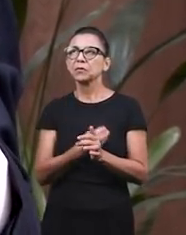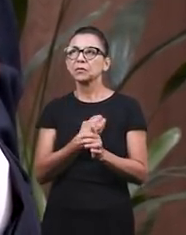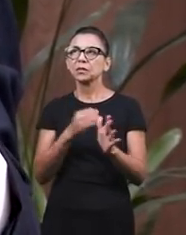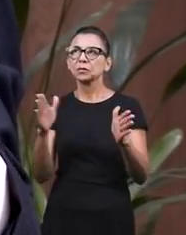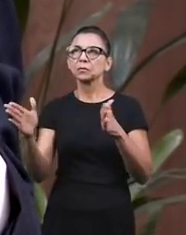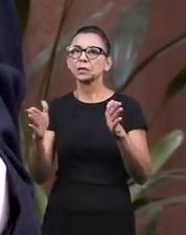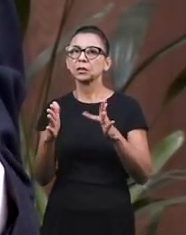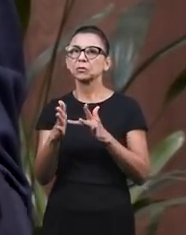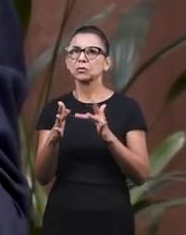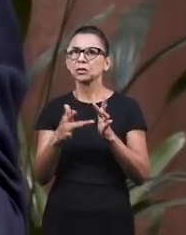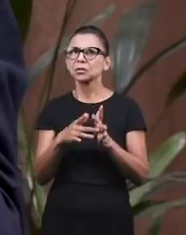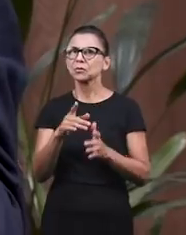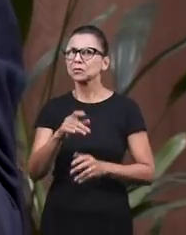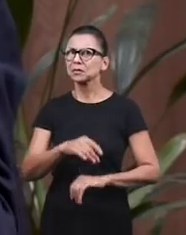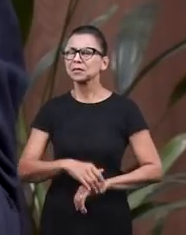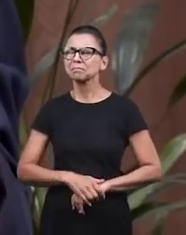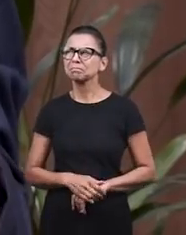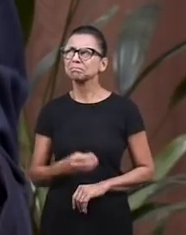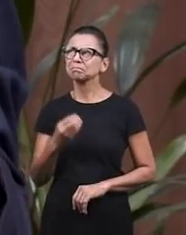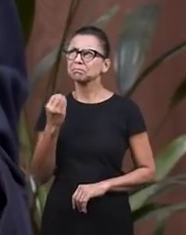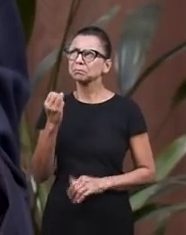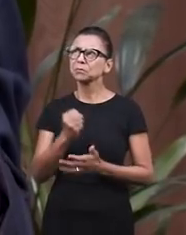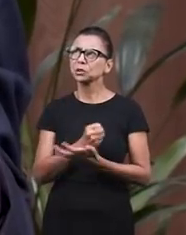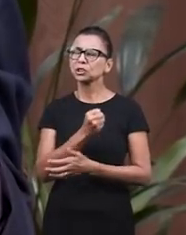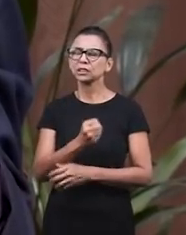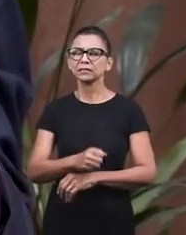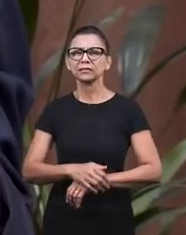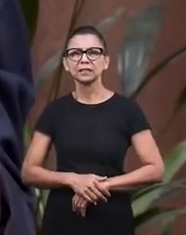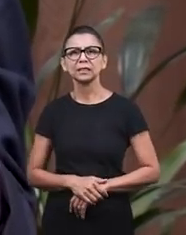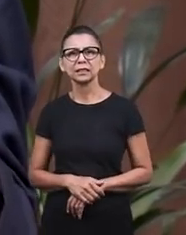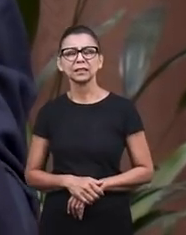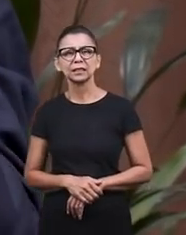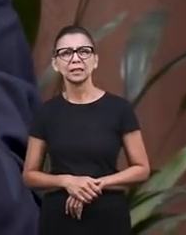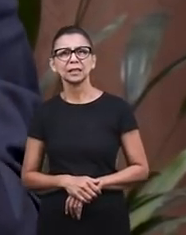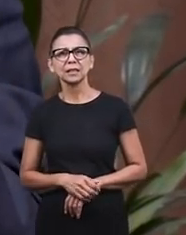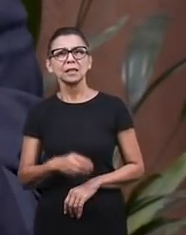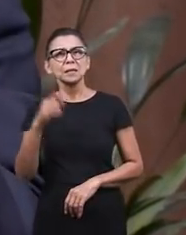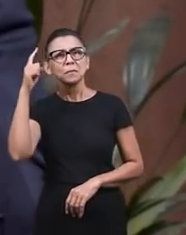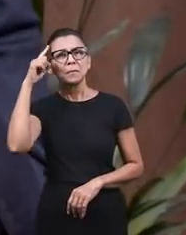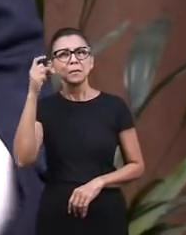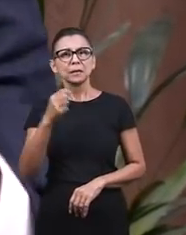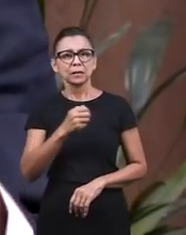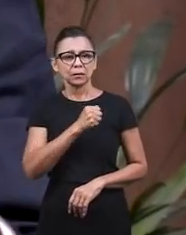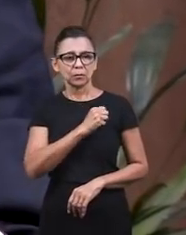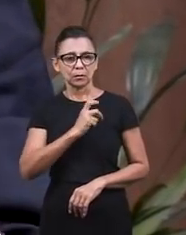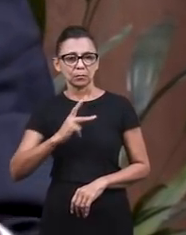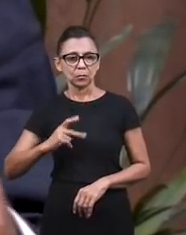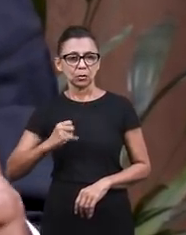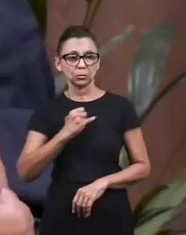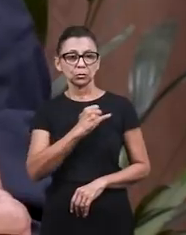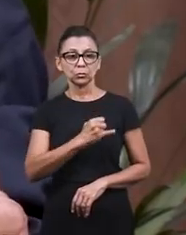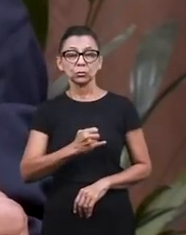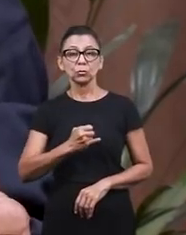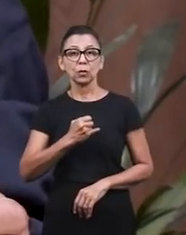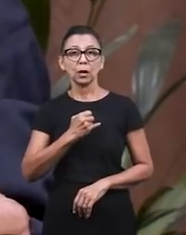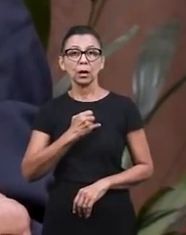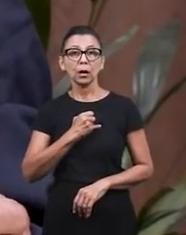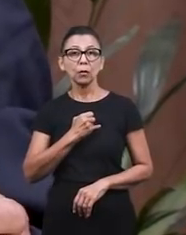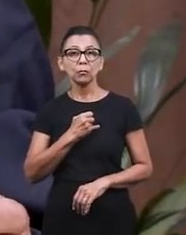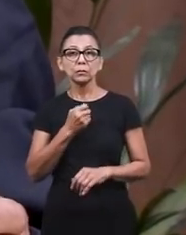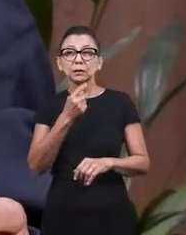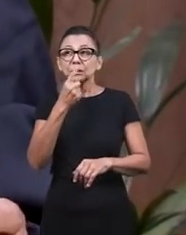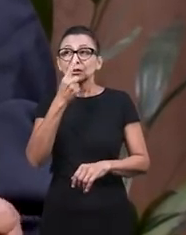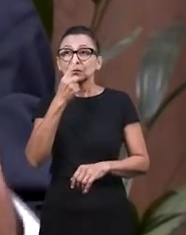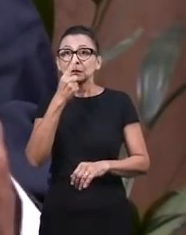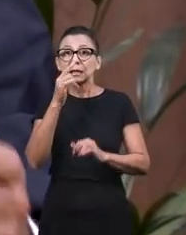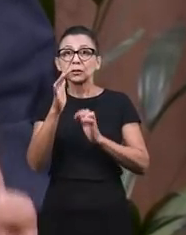de João, o mais novo dos apóstolos ali, reclinar a cabeça sobre o peito de Jesus, que intimidade,